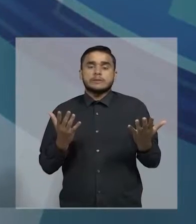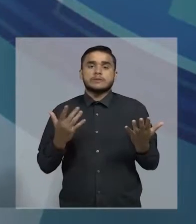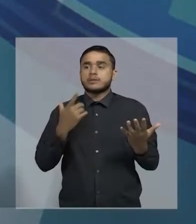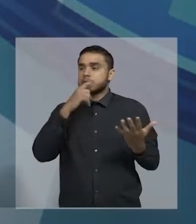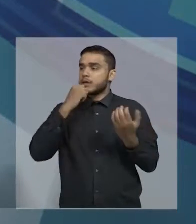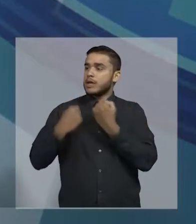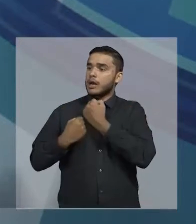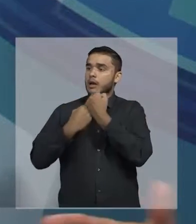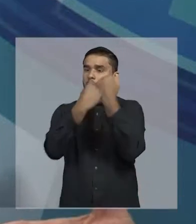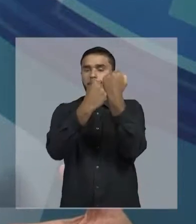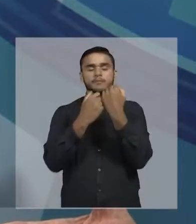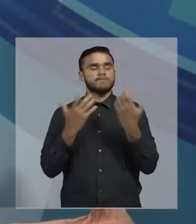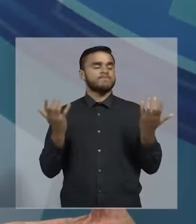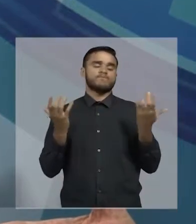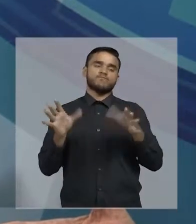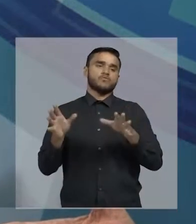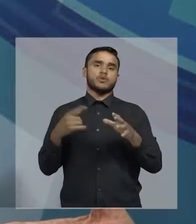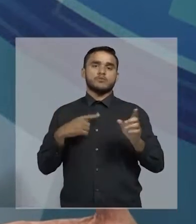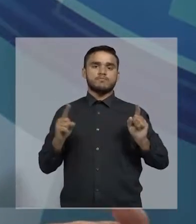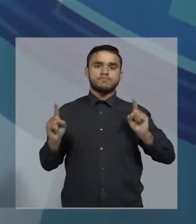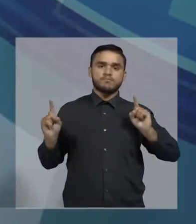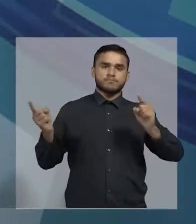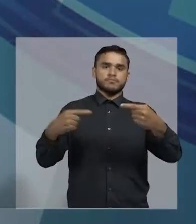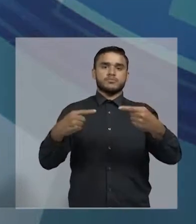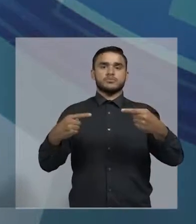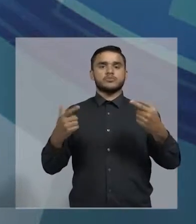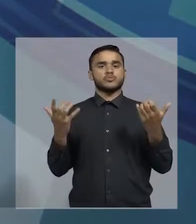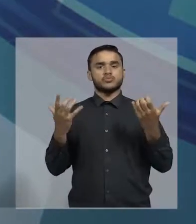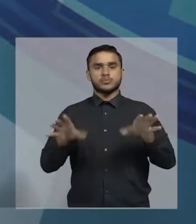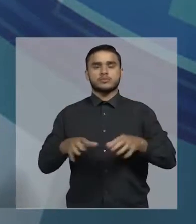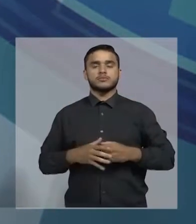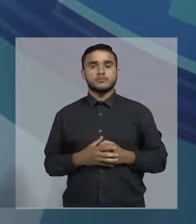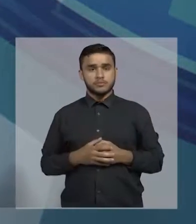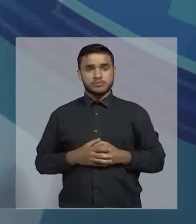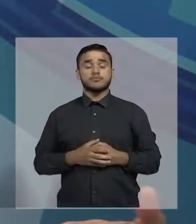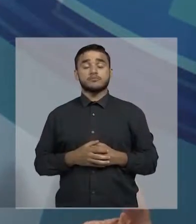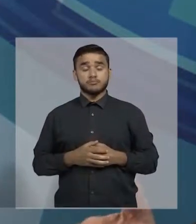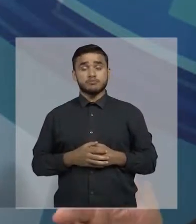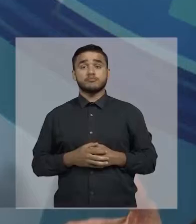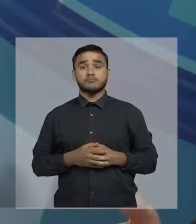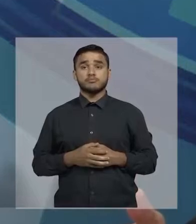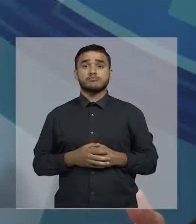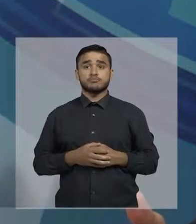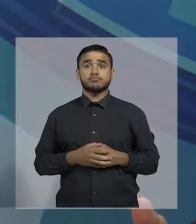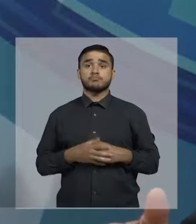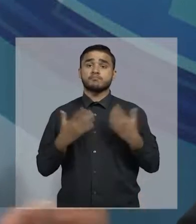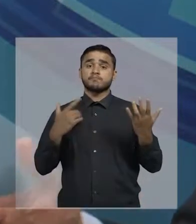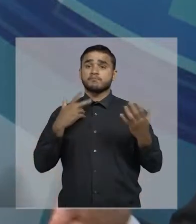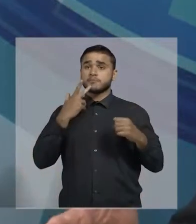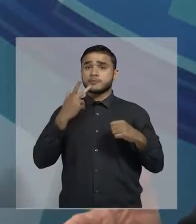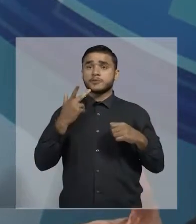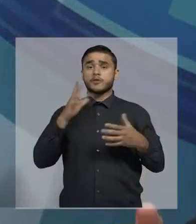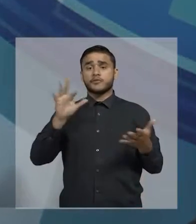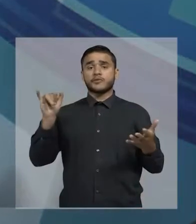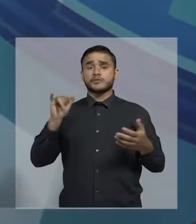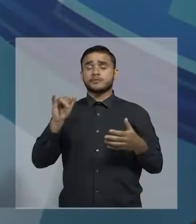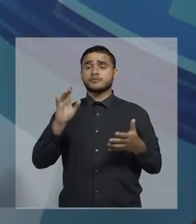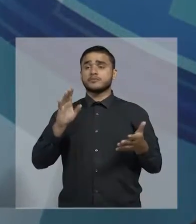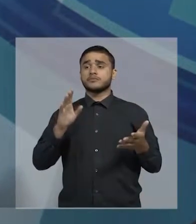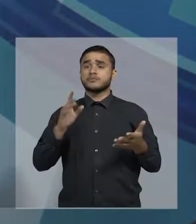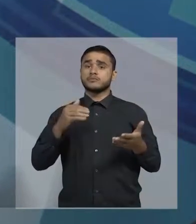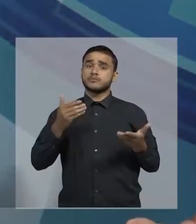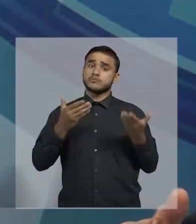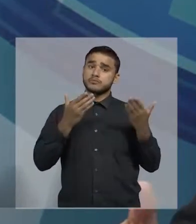quis entrar no jogo. E resolveu fazer uma tentativa de oferecer ao